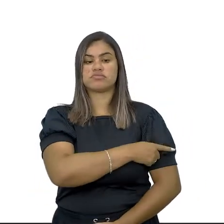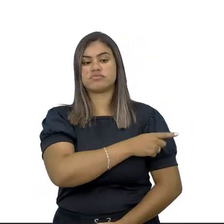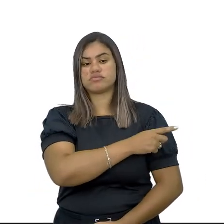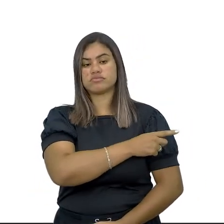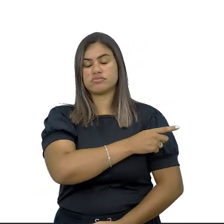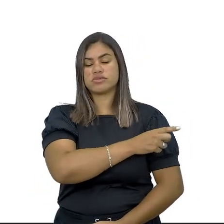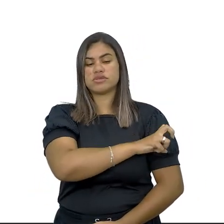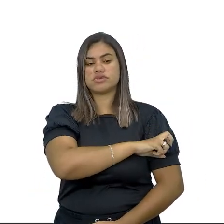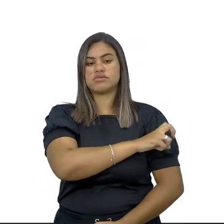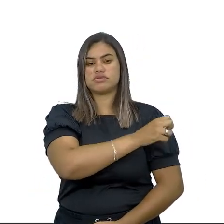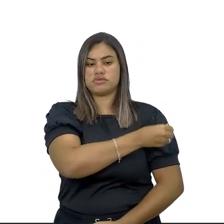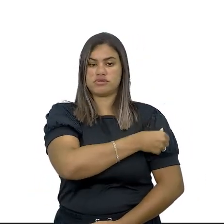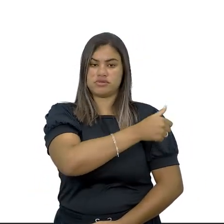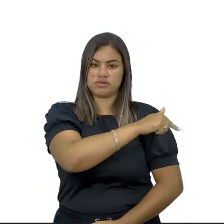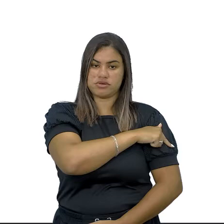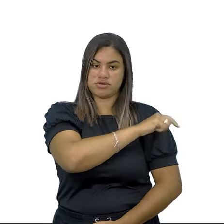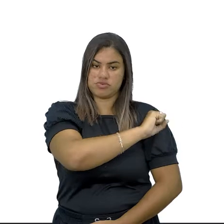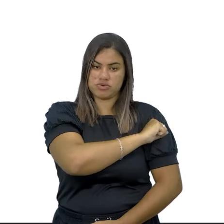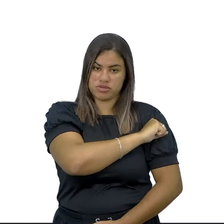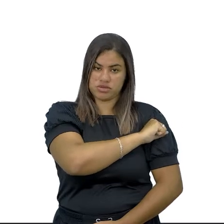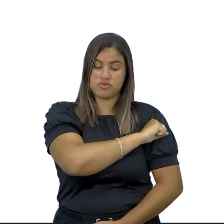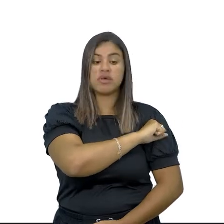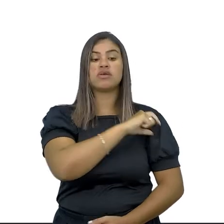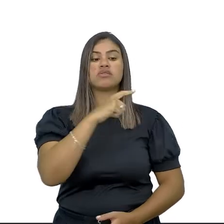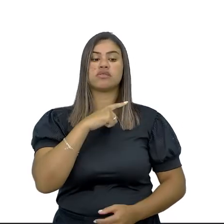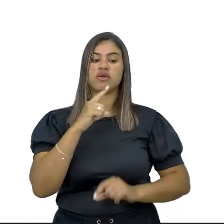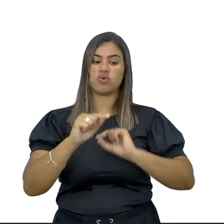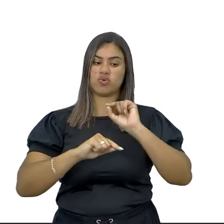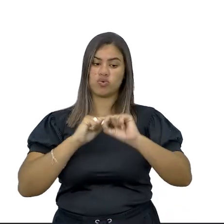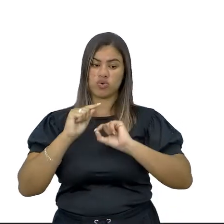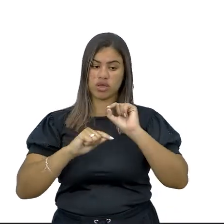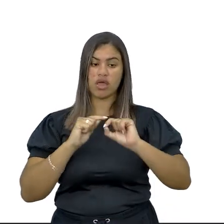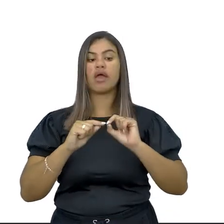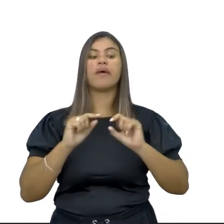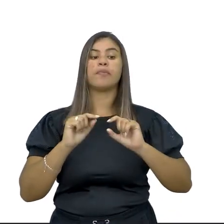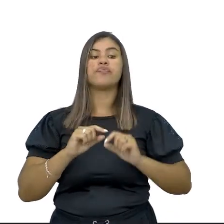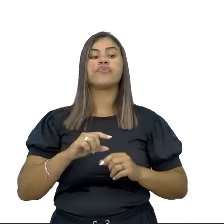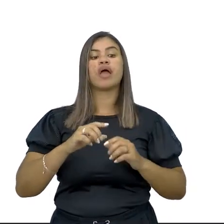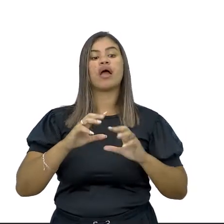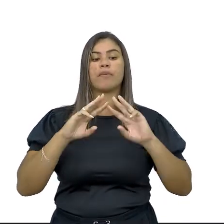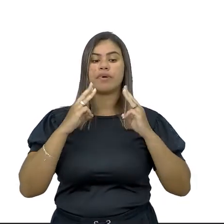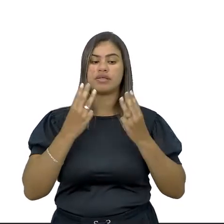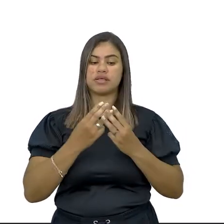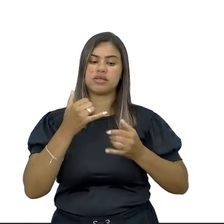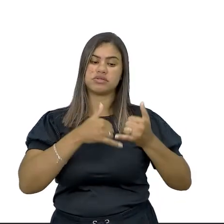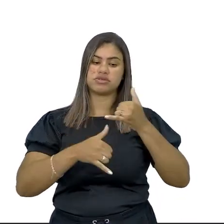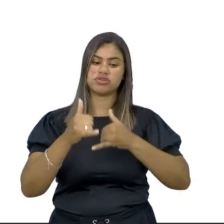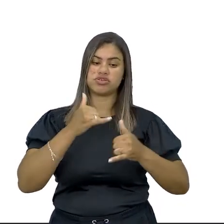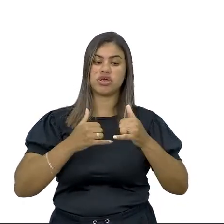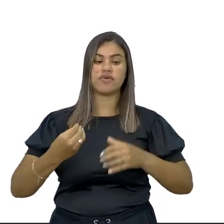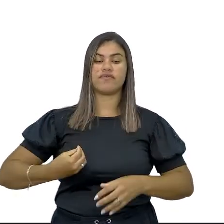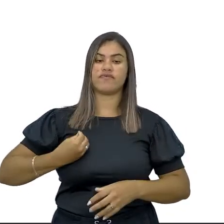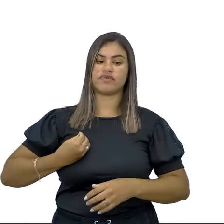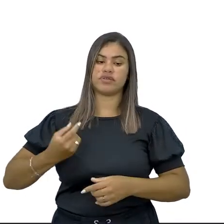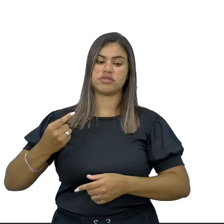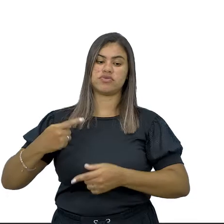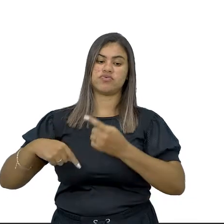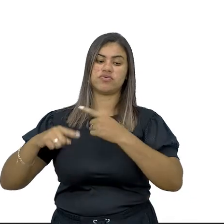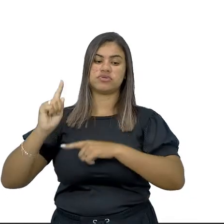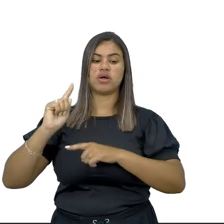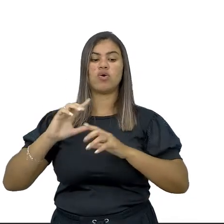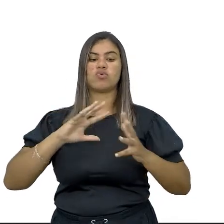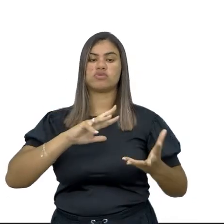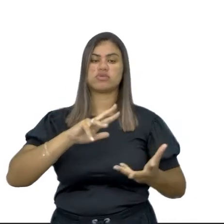são matéria e energia, vida e evolução, terra e universo. Já no ensino médio,